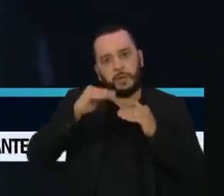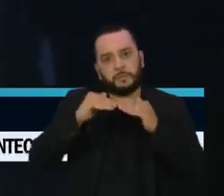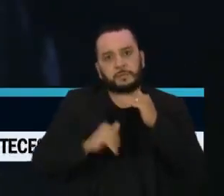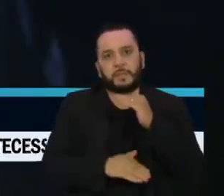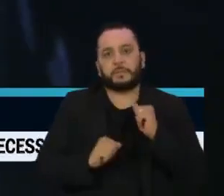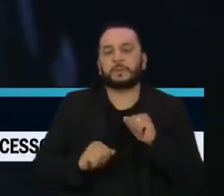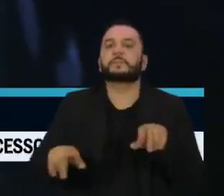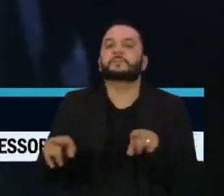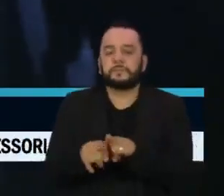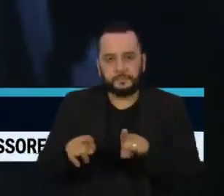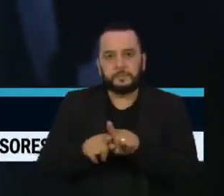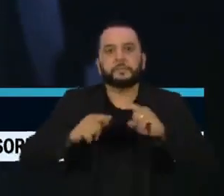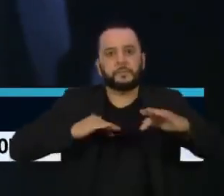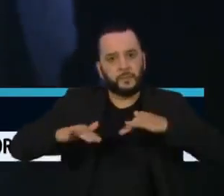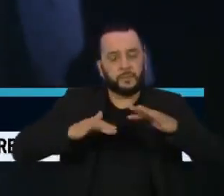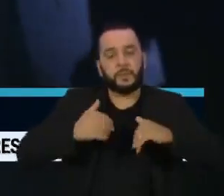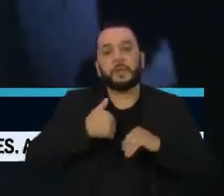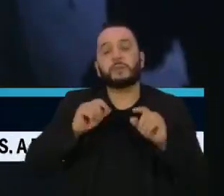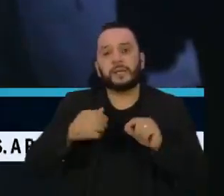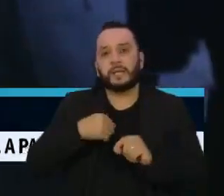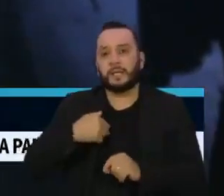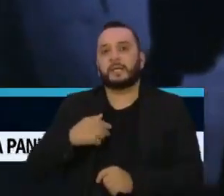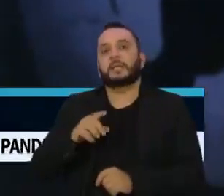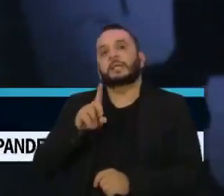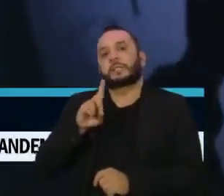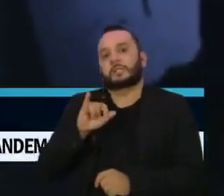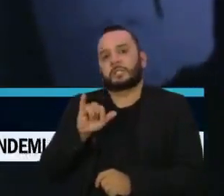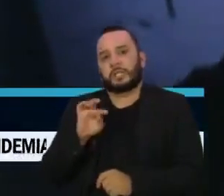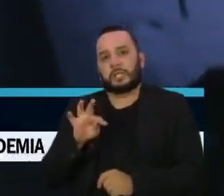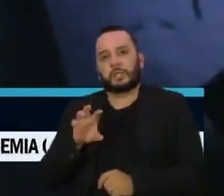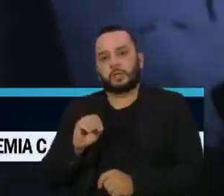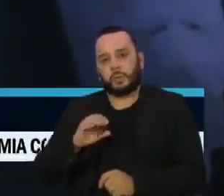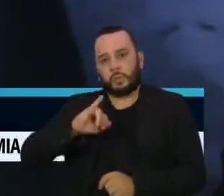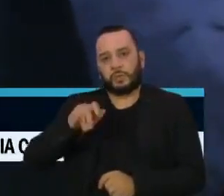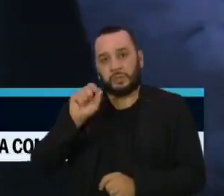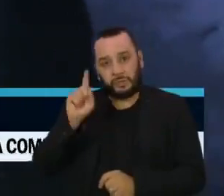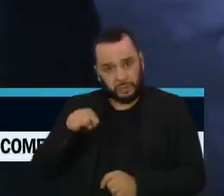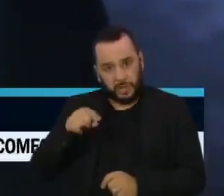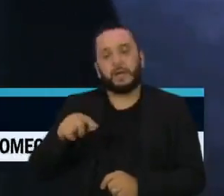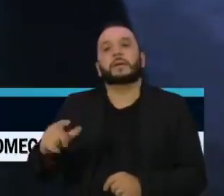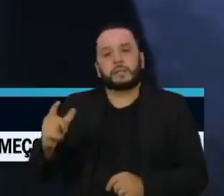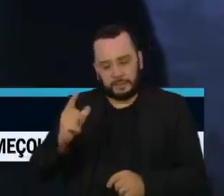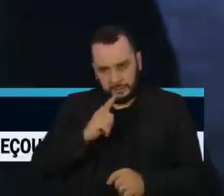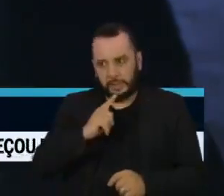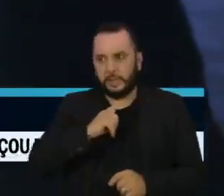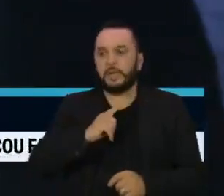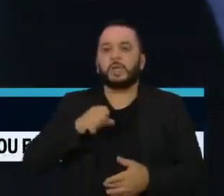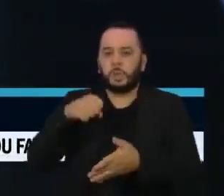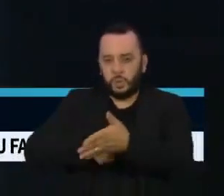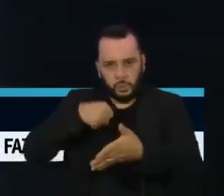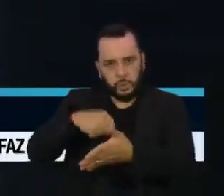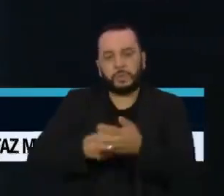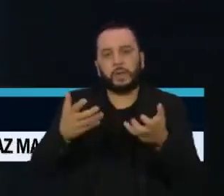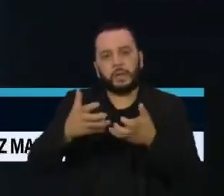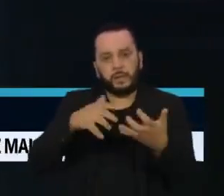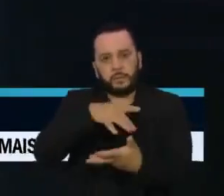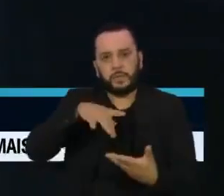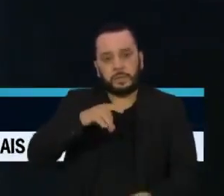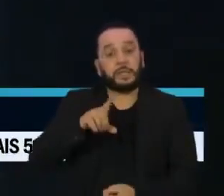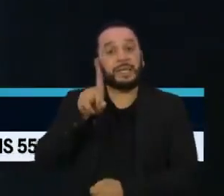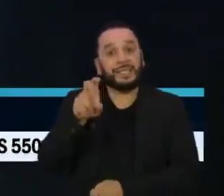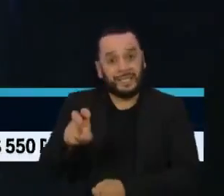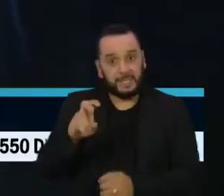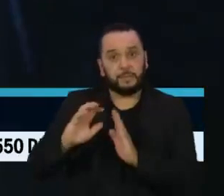O movimento Direitos Já realiza vigília em São Paulo em defesa da democracia. Representantes de 15 partidos políticos de várias